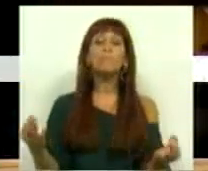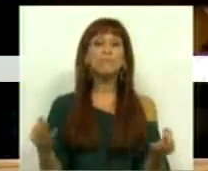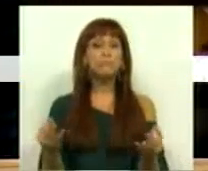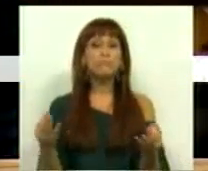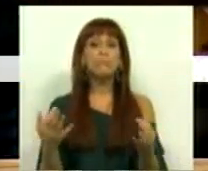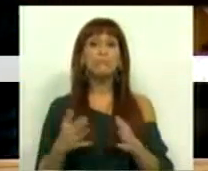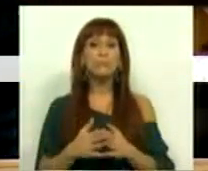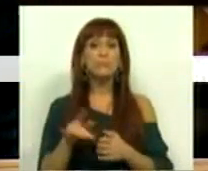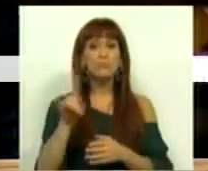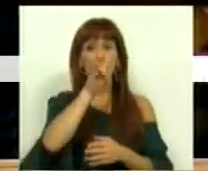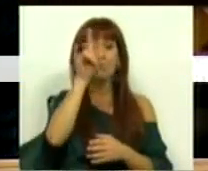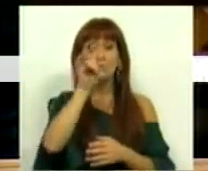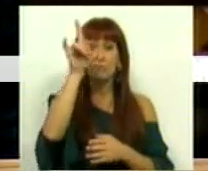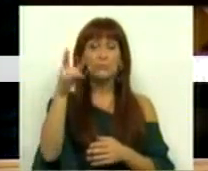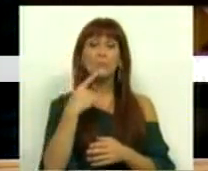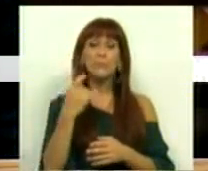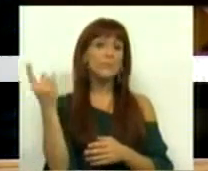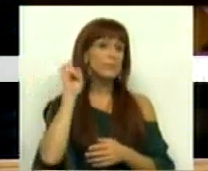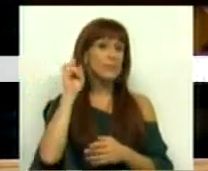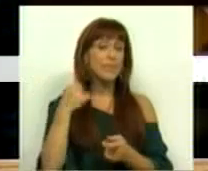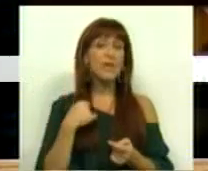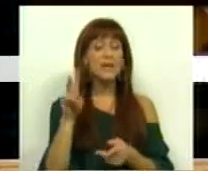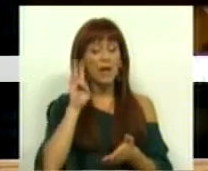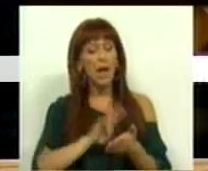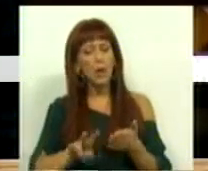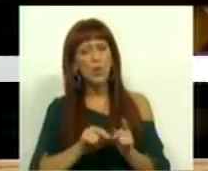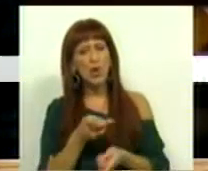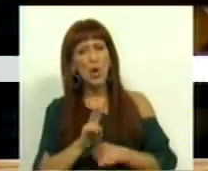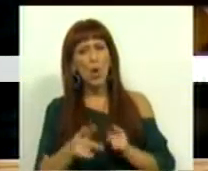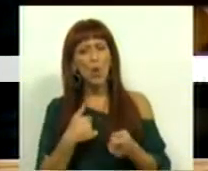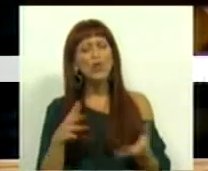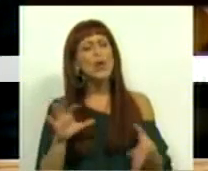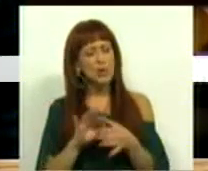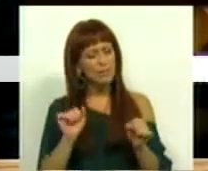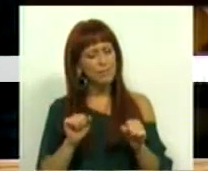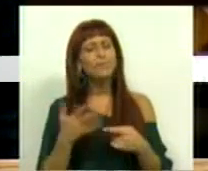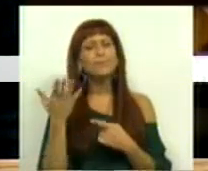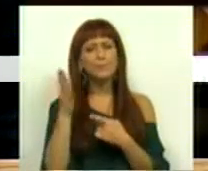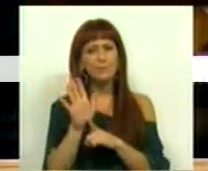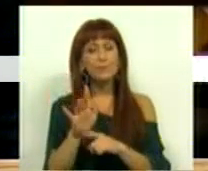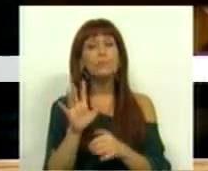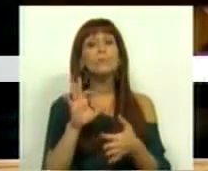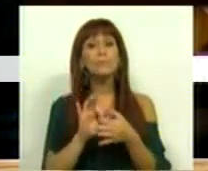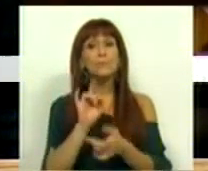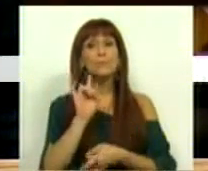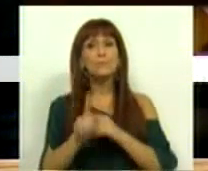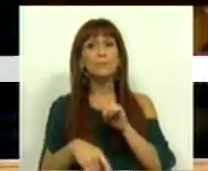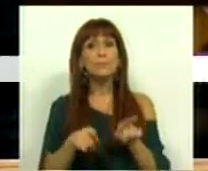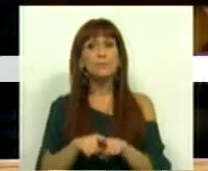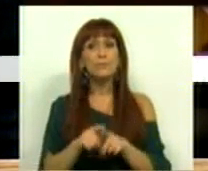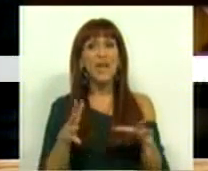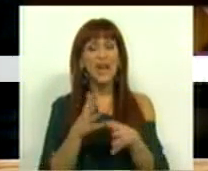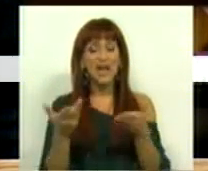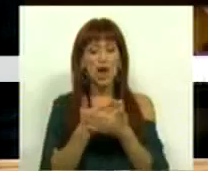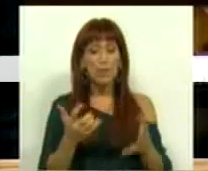facto, questões muito importantes e leituras das quais comungamos, nomeadamente no que diz respeito ao